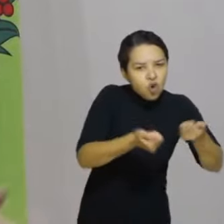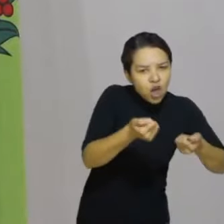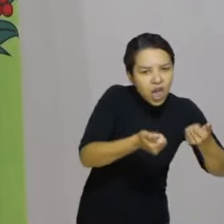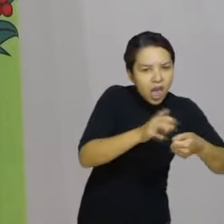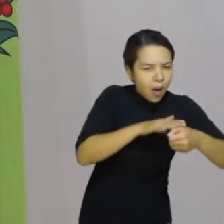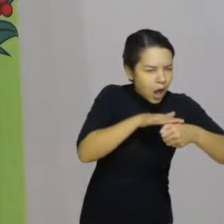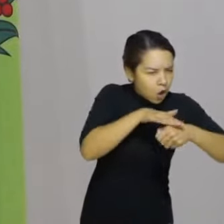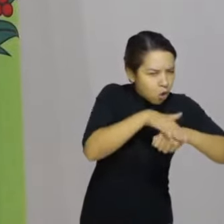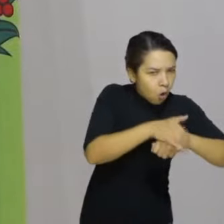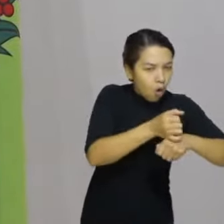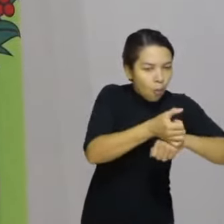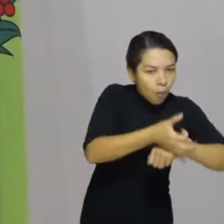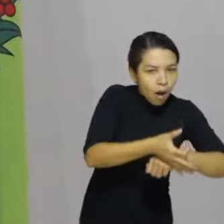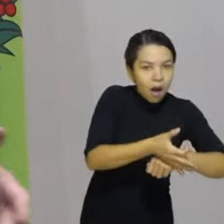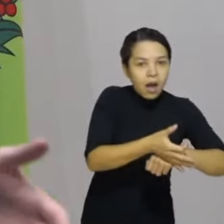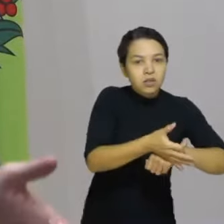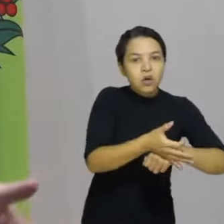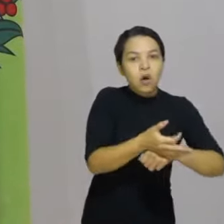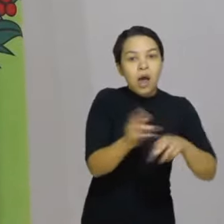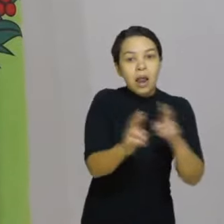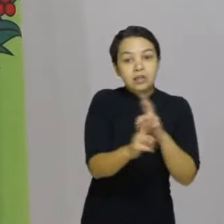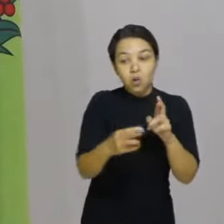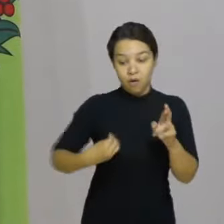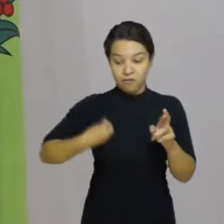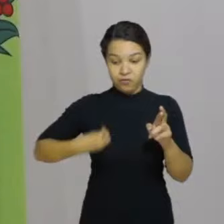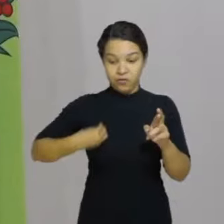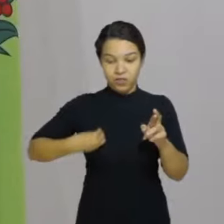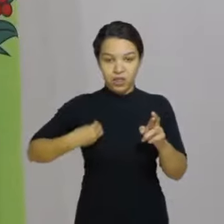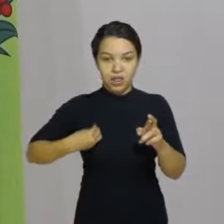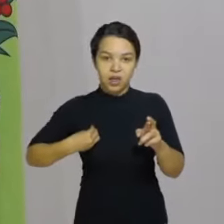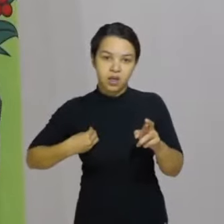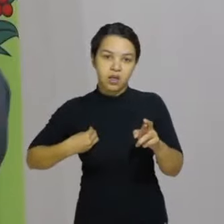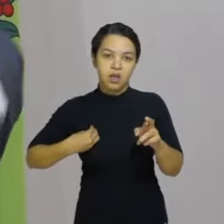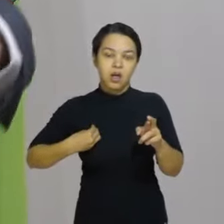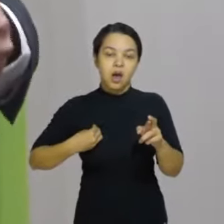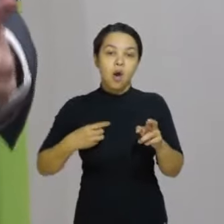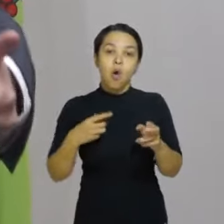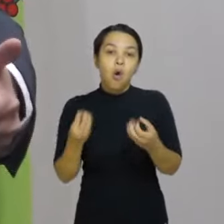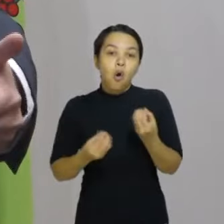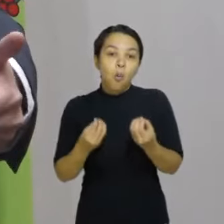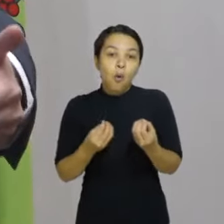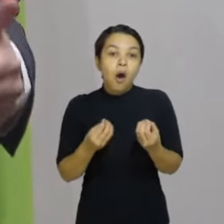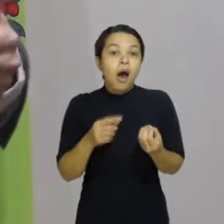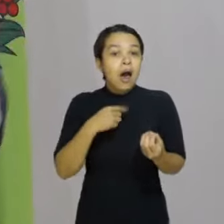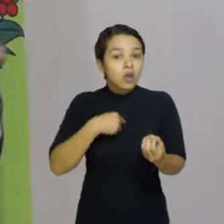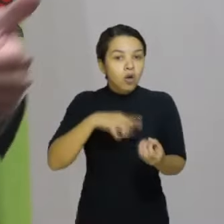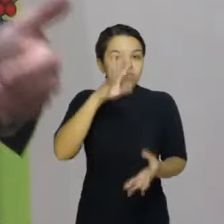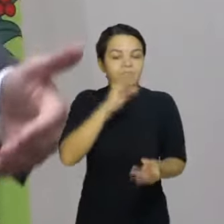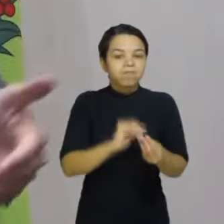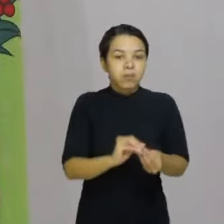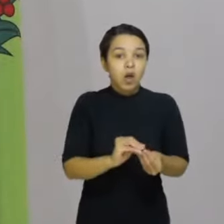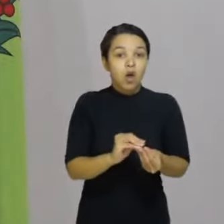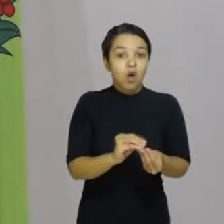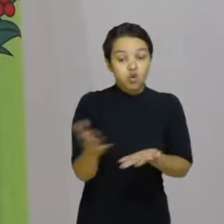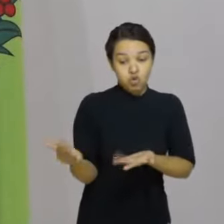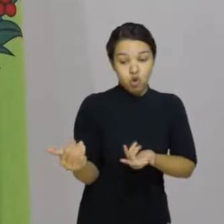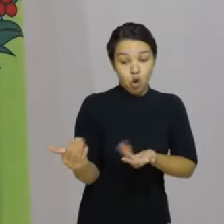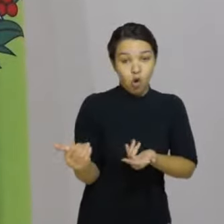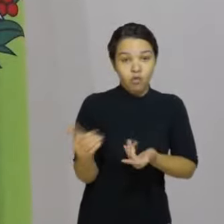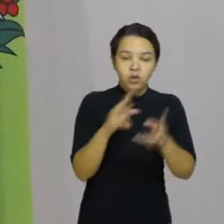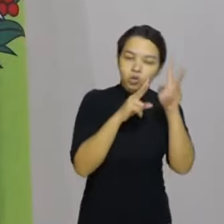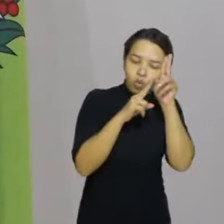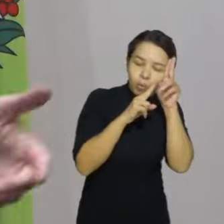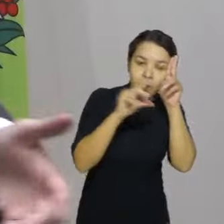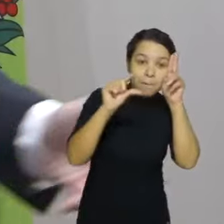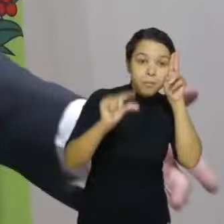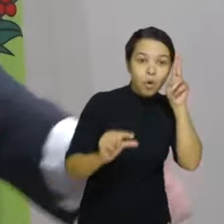questões de hábitos de vida. E nós temos a constatação dramática de que os jovens hoje dormem menos, por via de consequência se alimentam